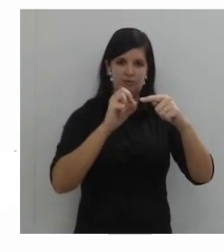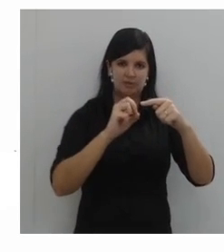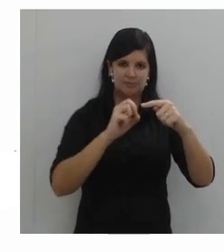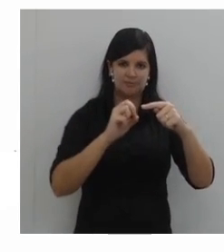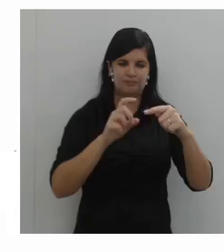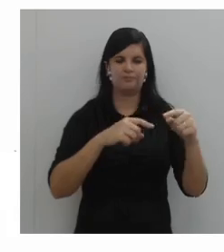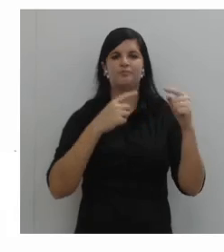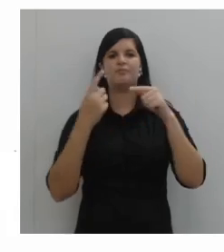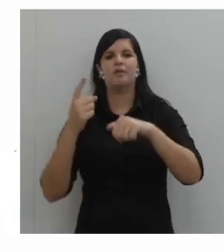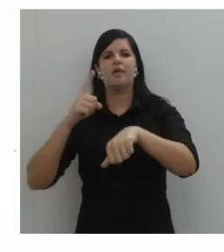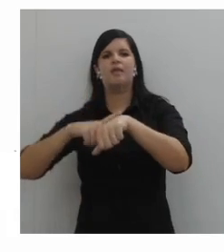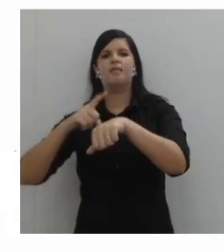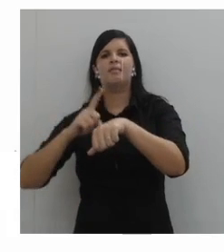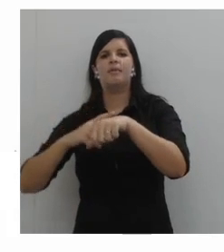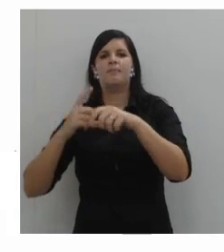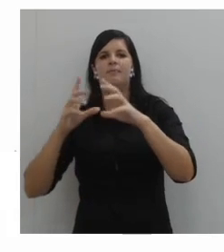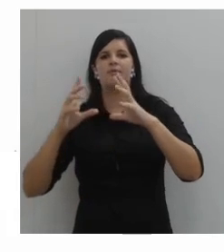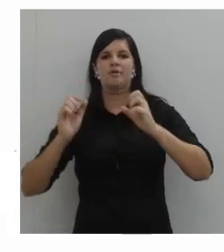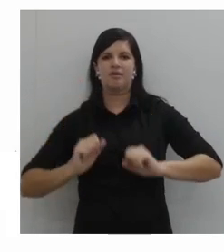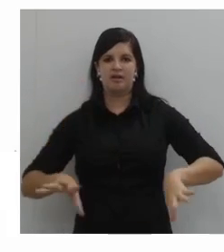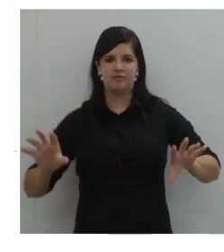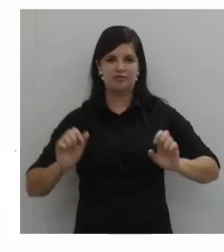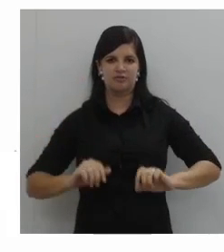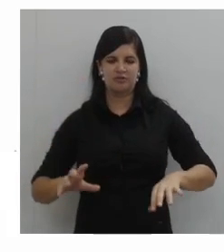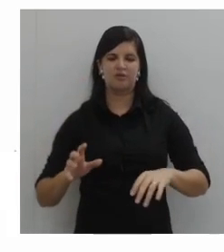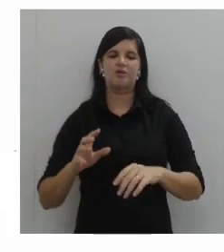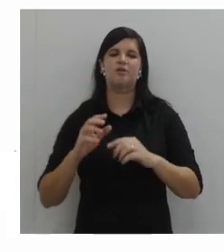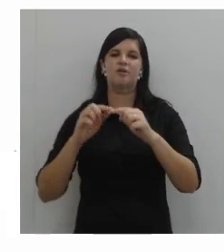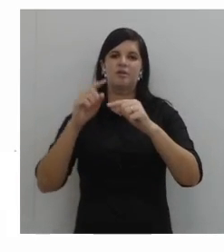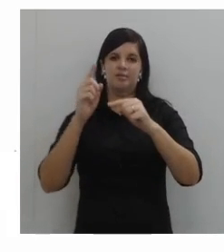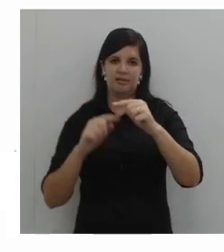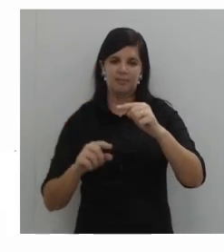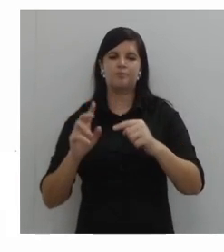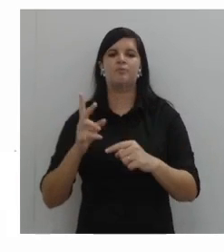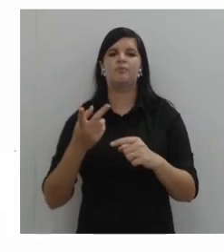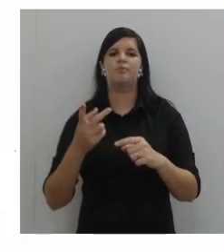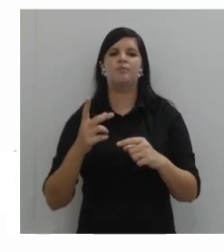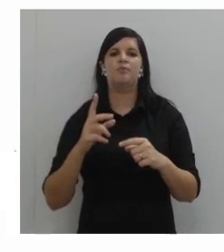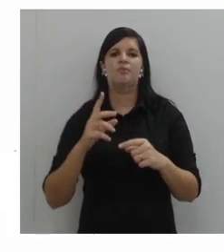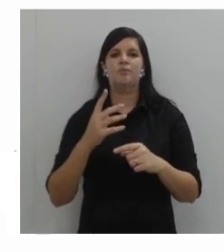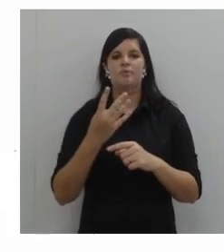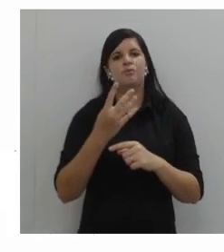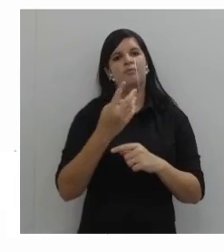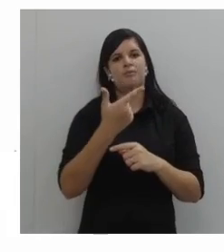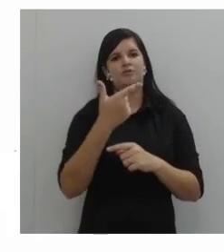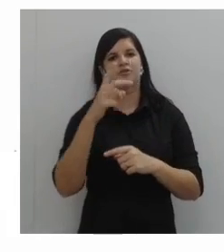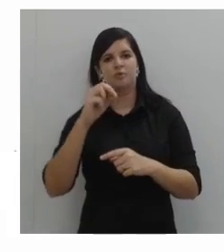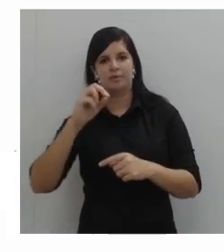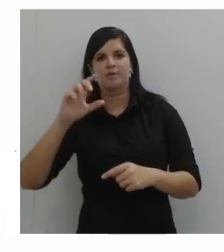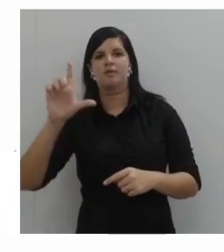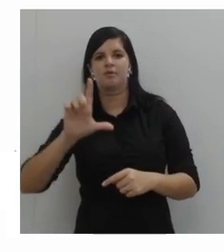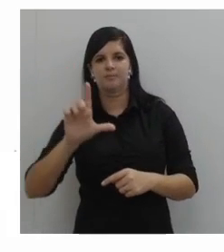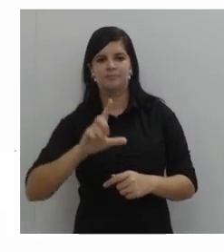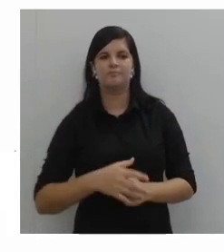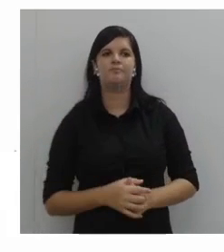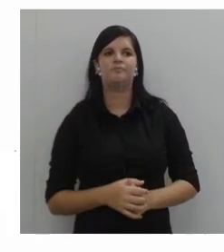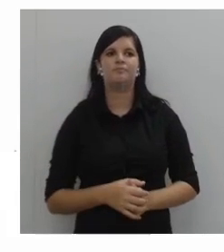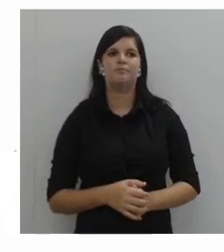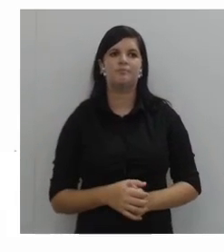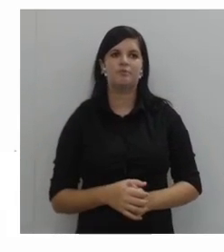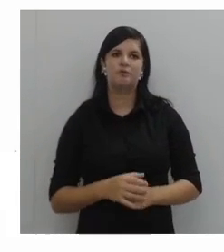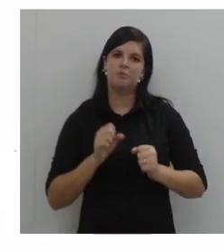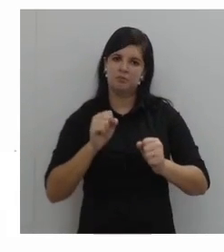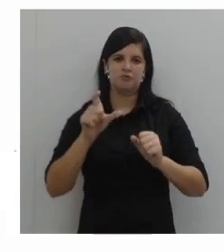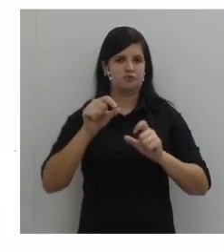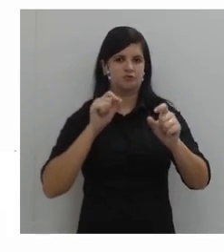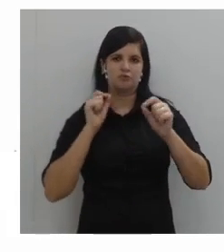tempo gasto para esvaziar 4.000 está para o tempo gasto para esvaziar 250 litros. Pode ser uma dessas